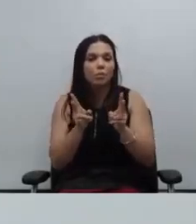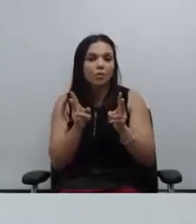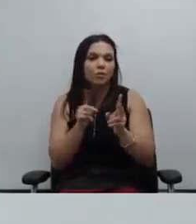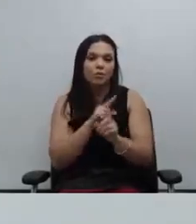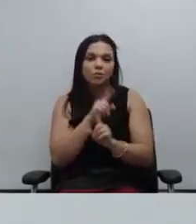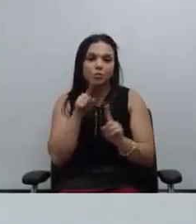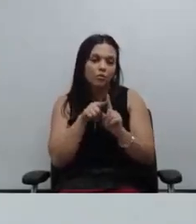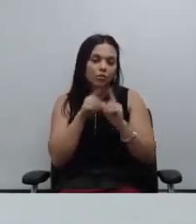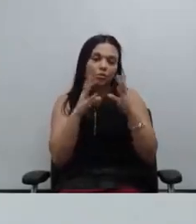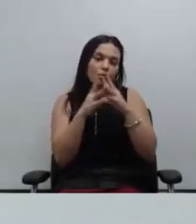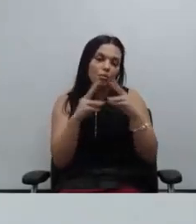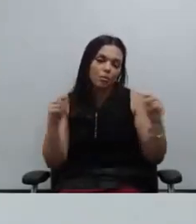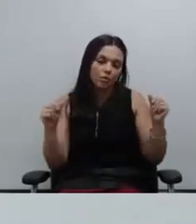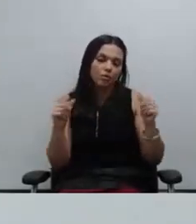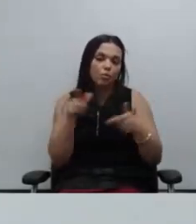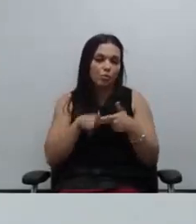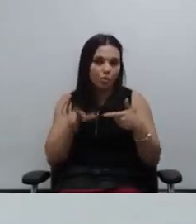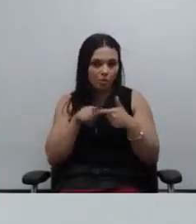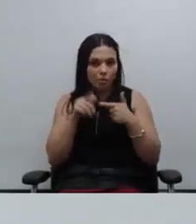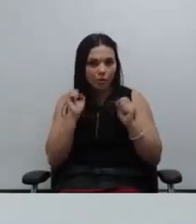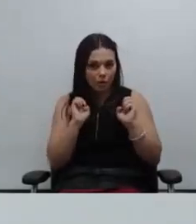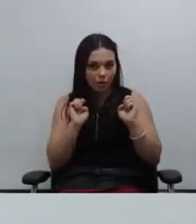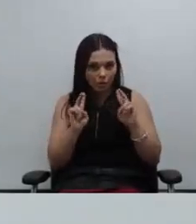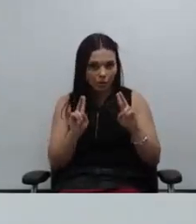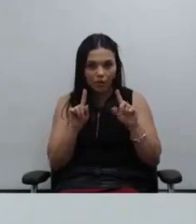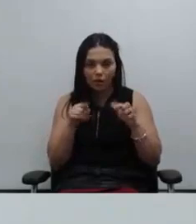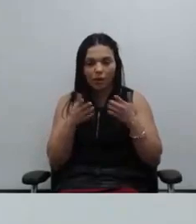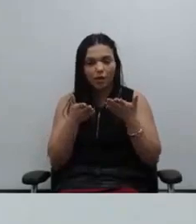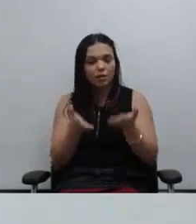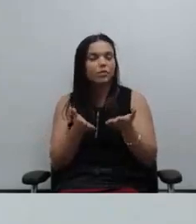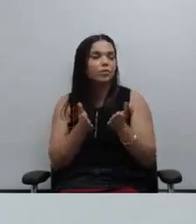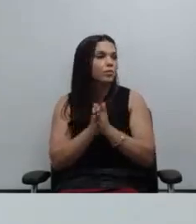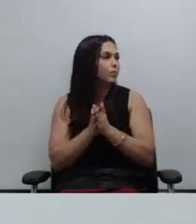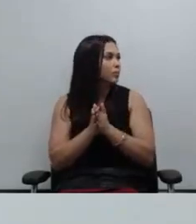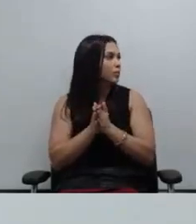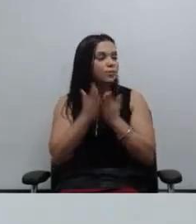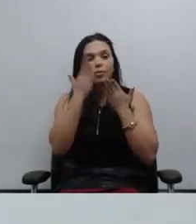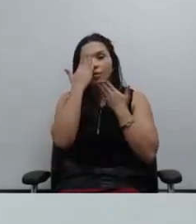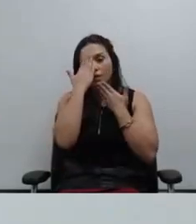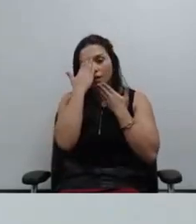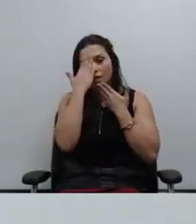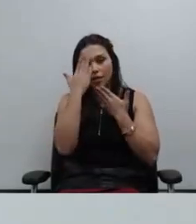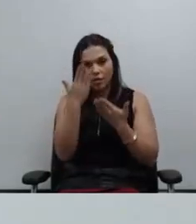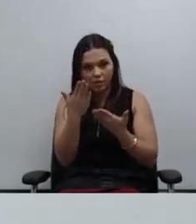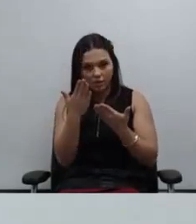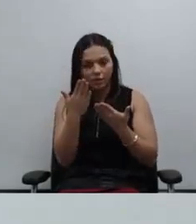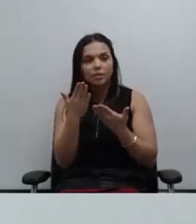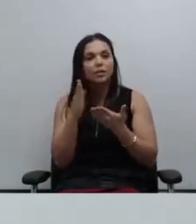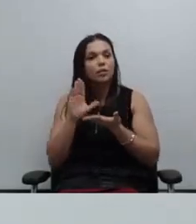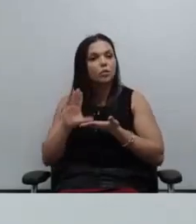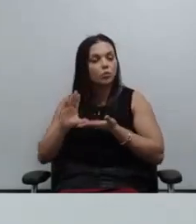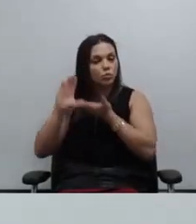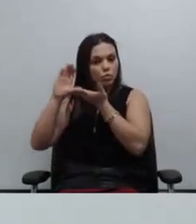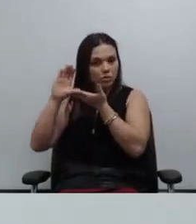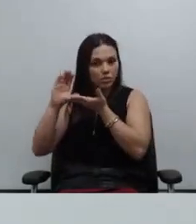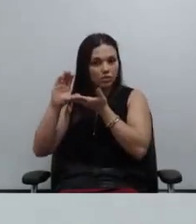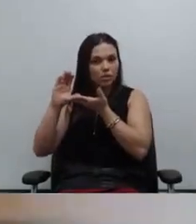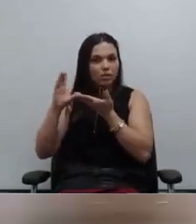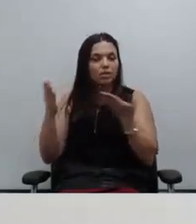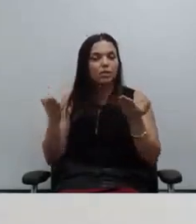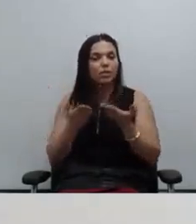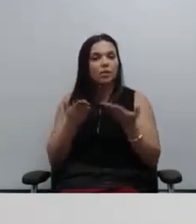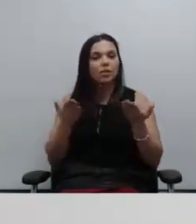pacificou o problema. Tudo bem? Era isso, presidente, com o voto. Agradeço o excelentíssimo conselheiro. Passo a palavra pela